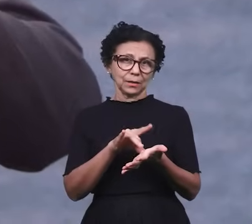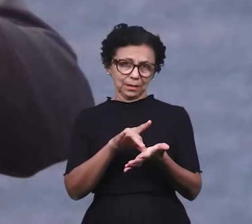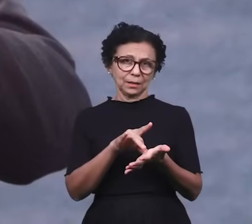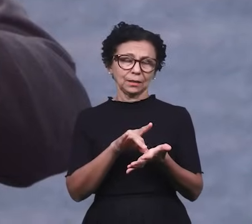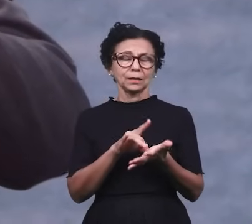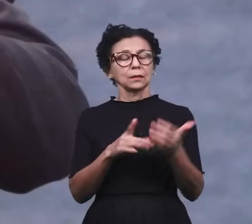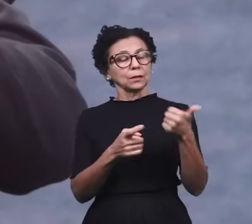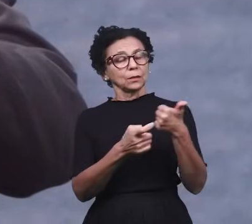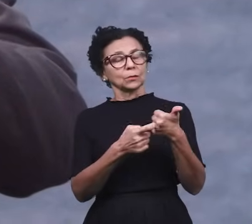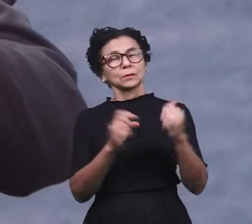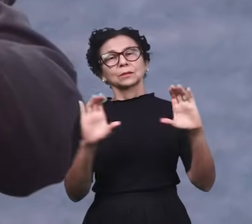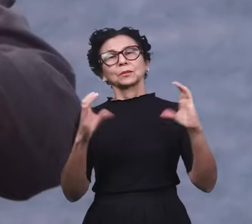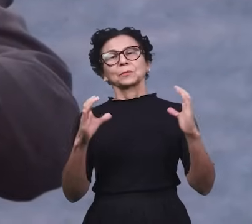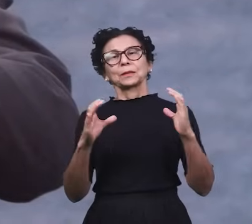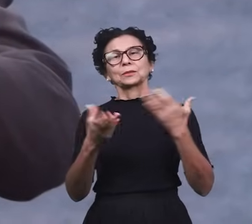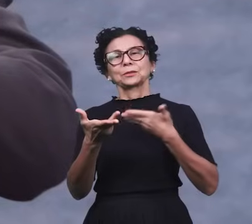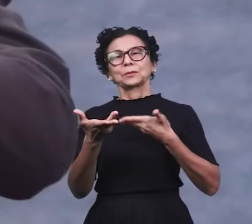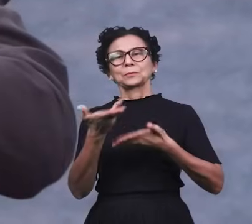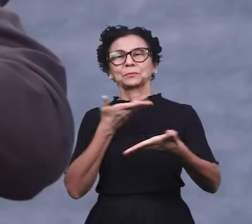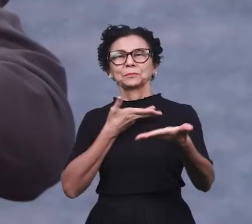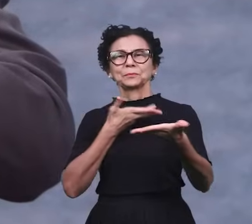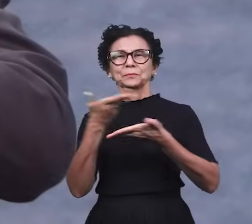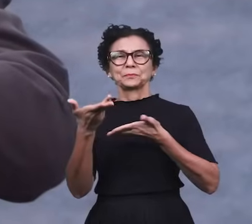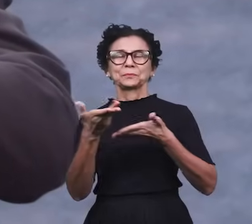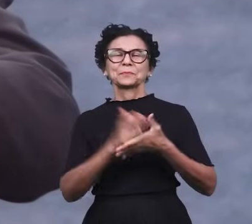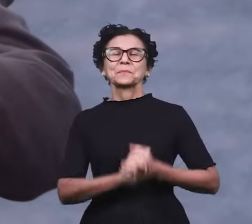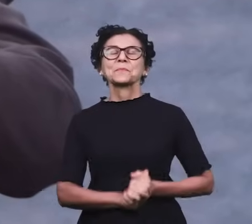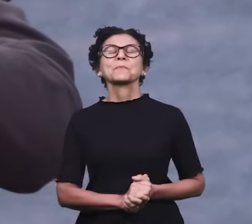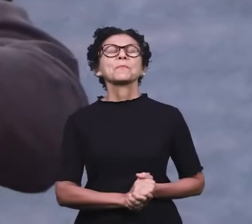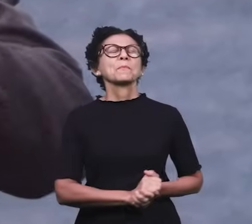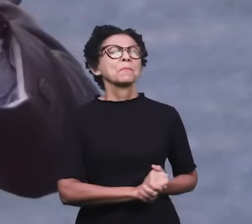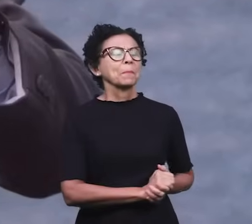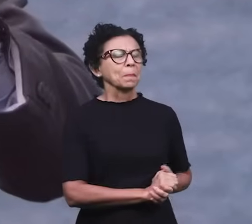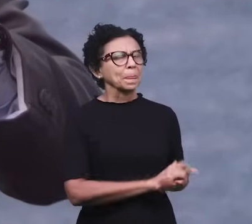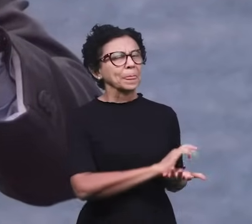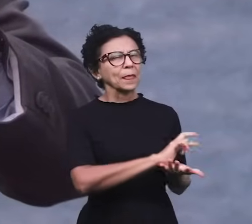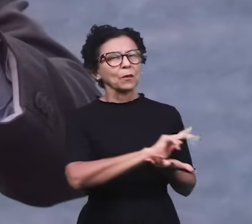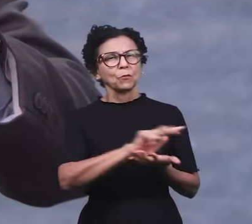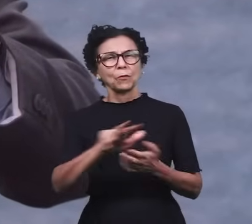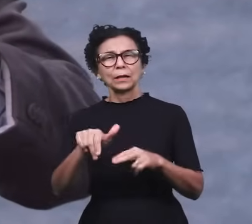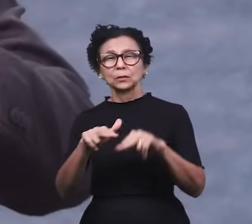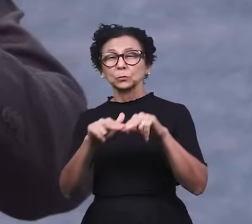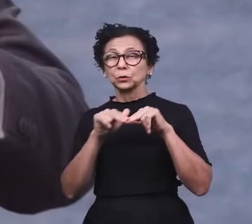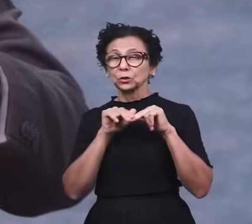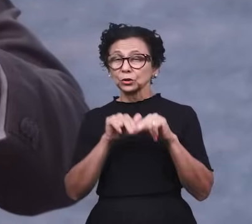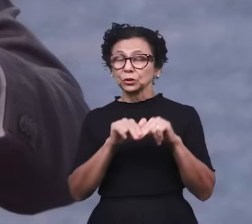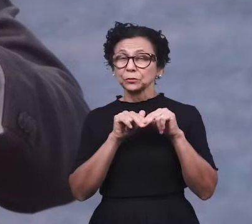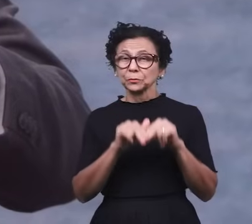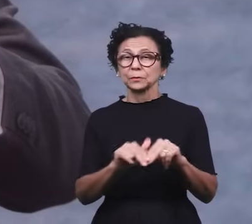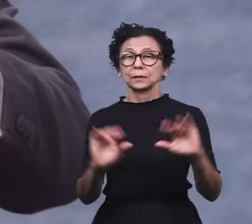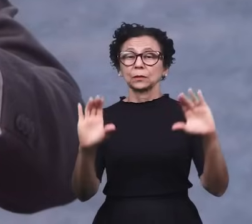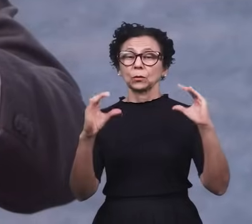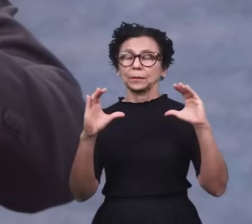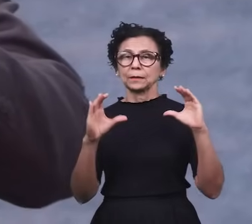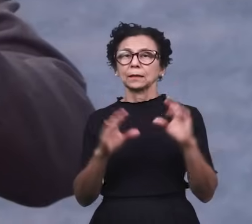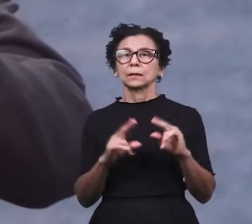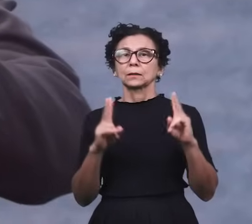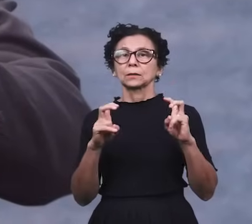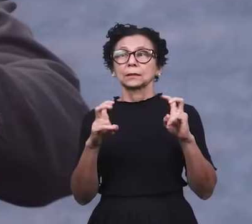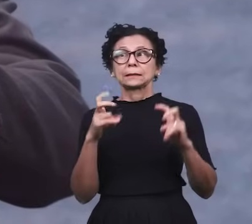YouTube? Vai lá, curta, comente e compartilhe. Vai ter muito motivo para você comentar. O tema é muito